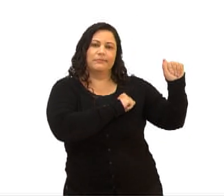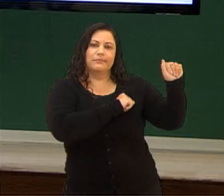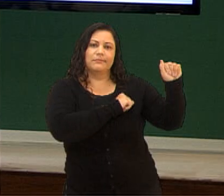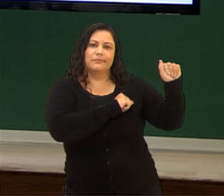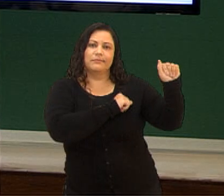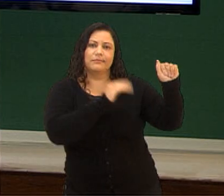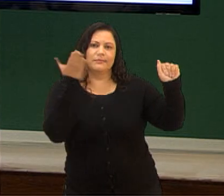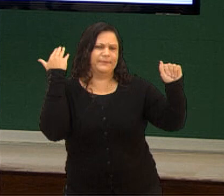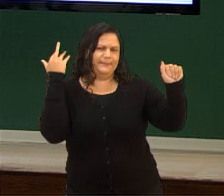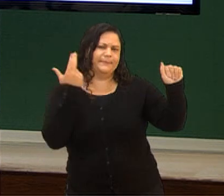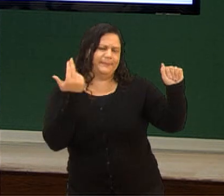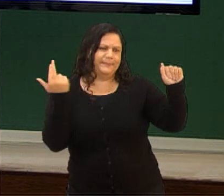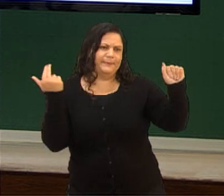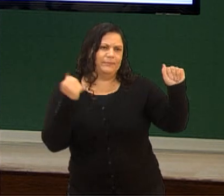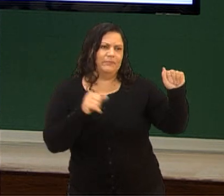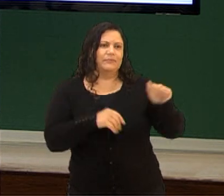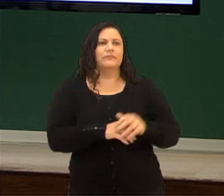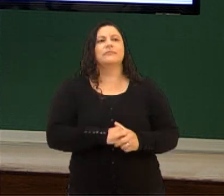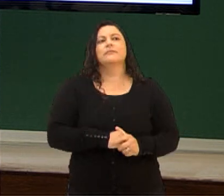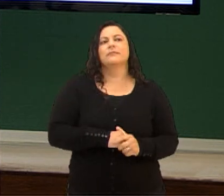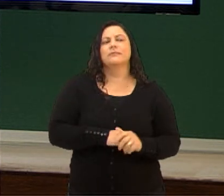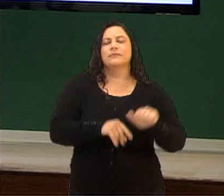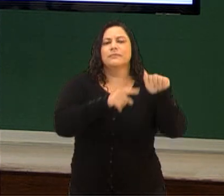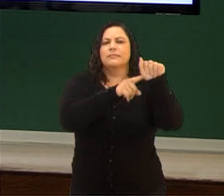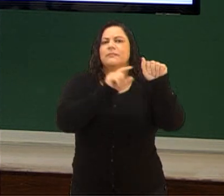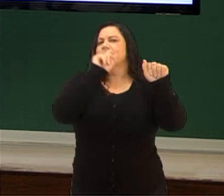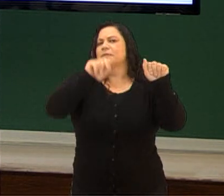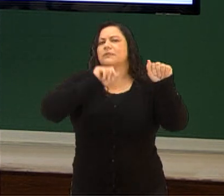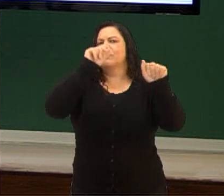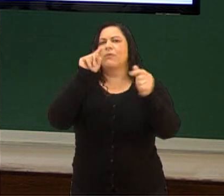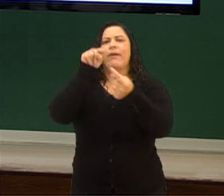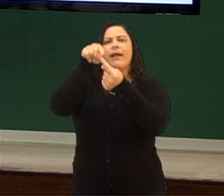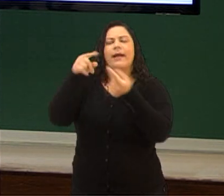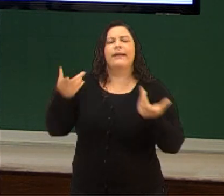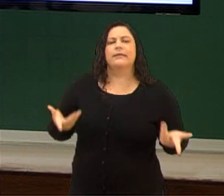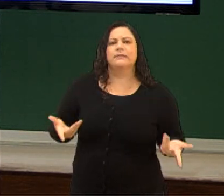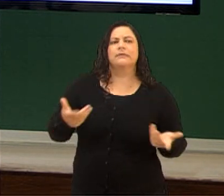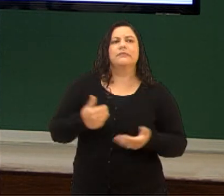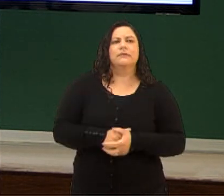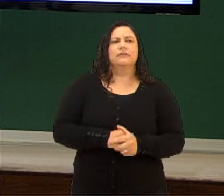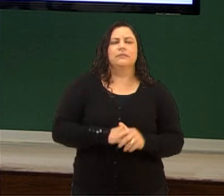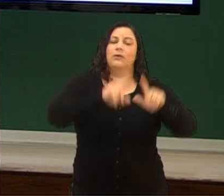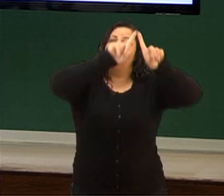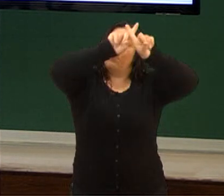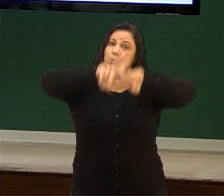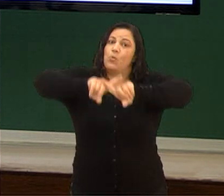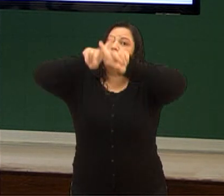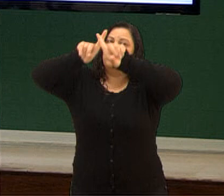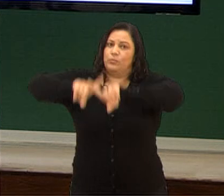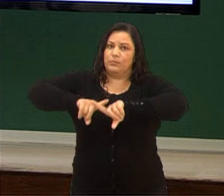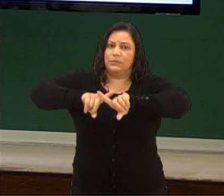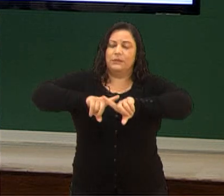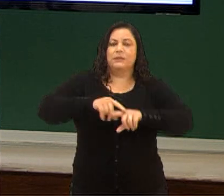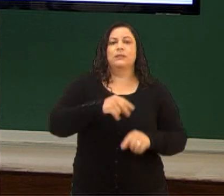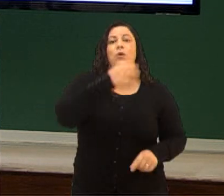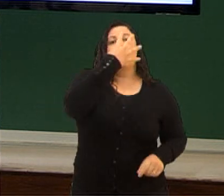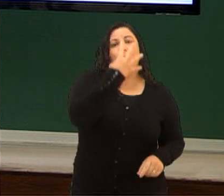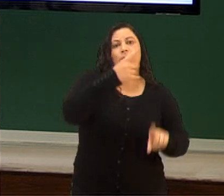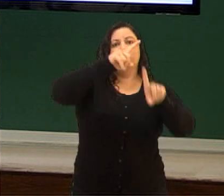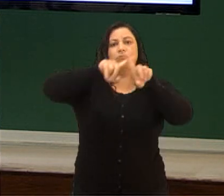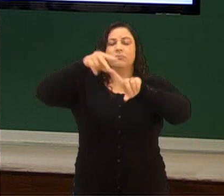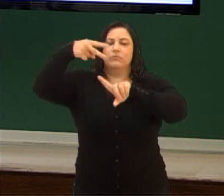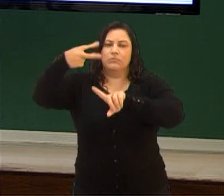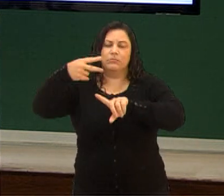atrás. Determinante de A. Qual que é a determinante de A? Multiplicação de 4 vezes 2